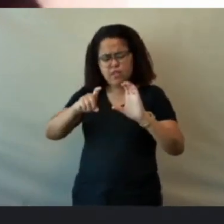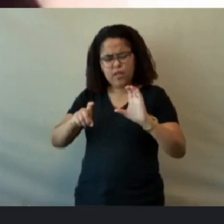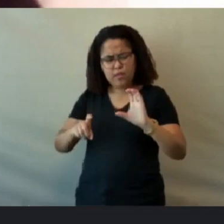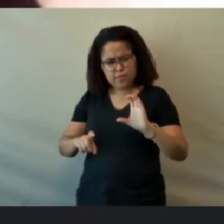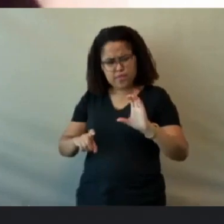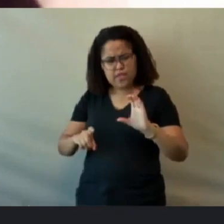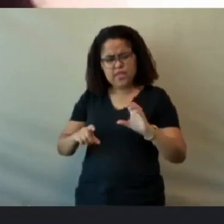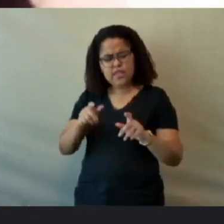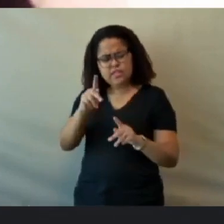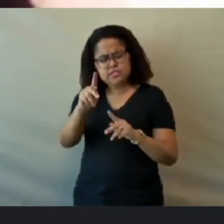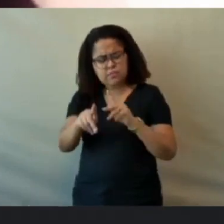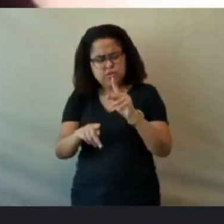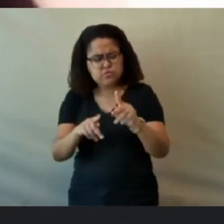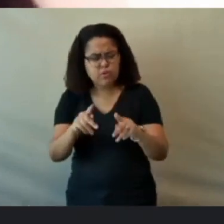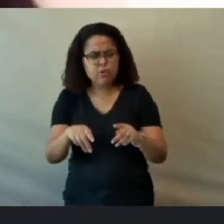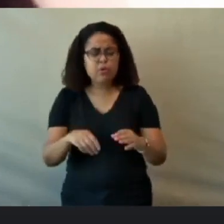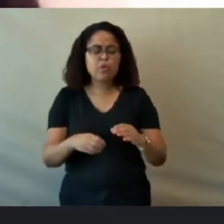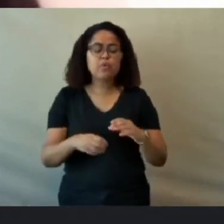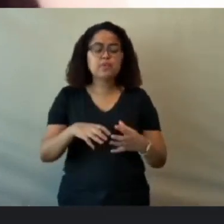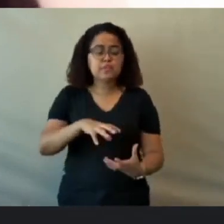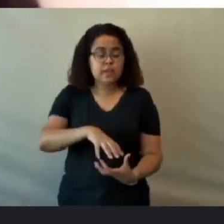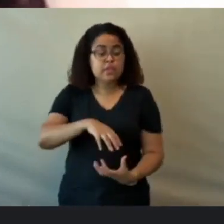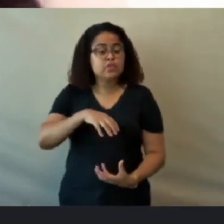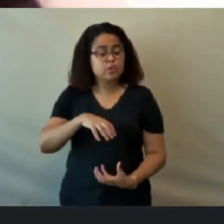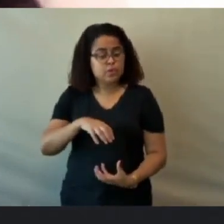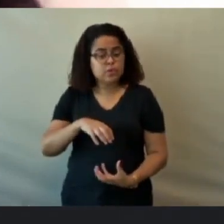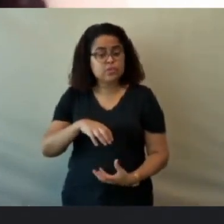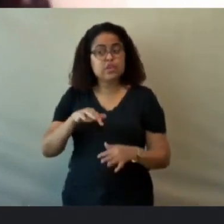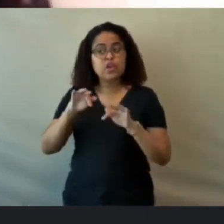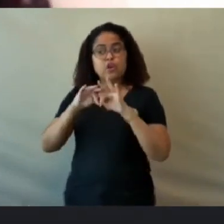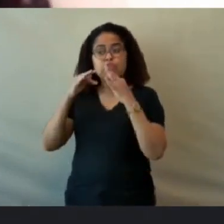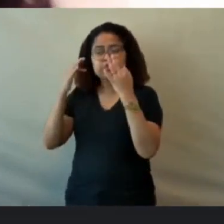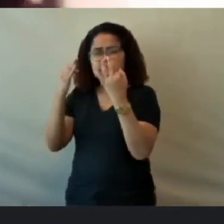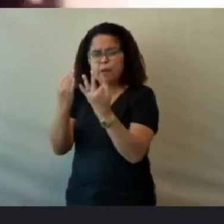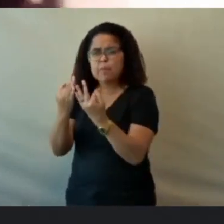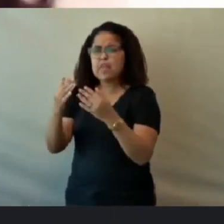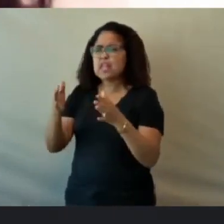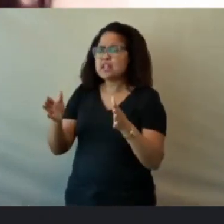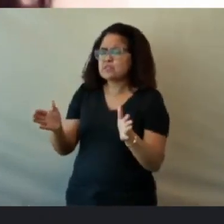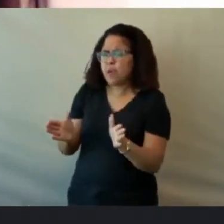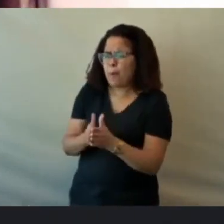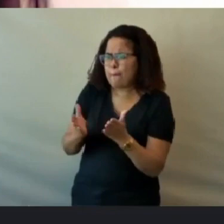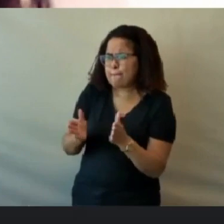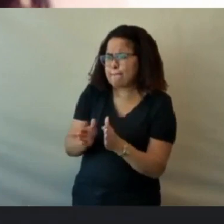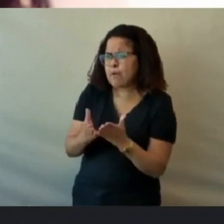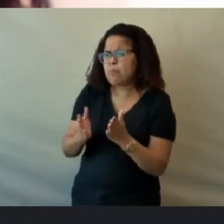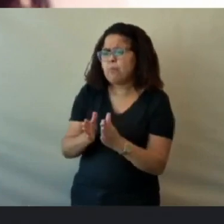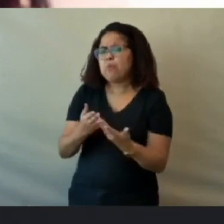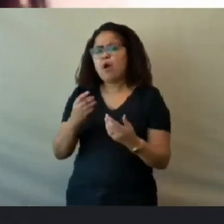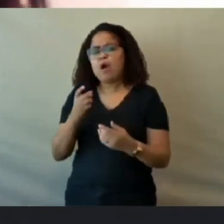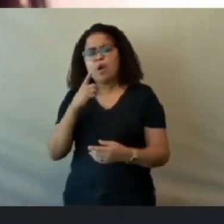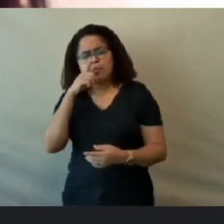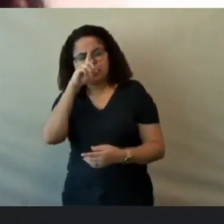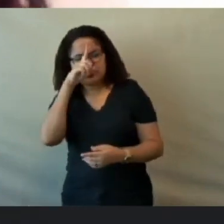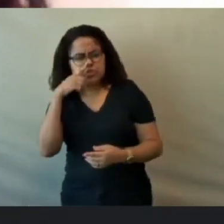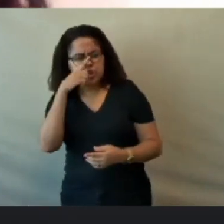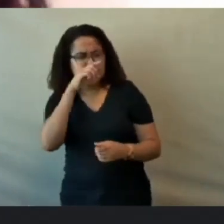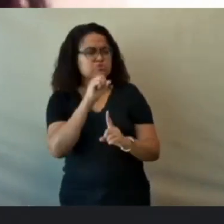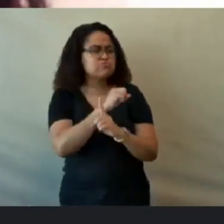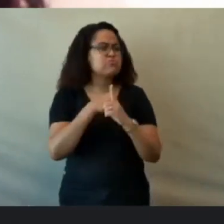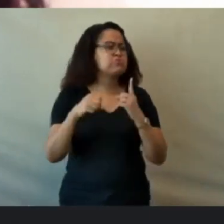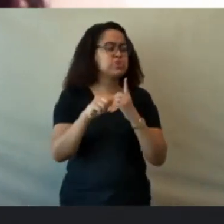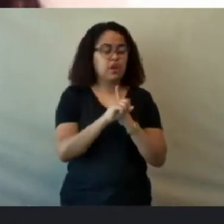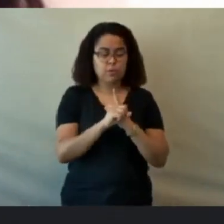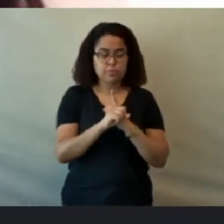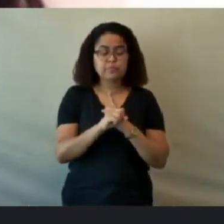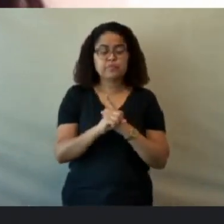especificamente com as famílias em situação de vulnerabilidade e de risco social e temos então algumas ofertas,